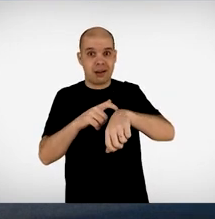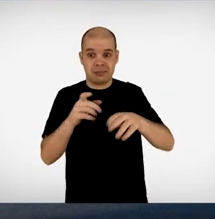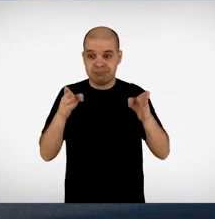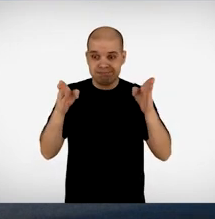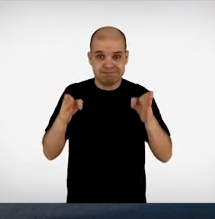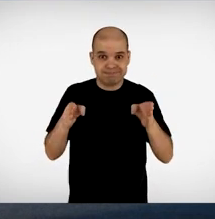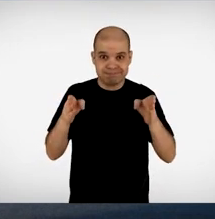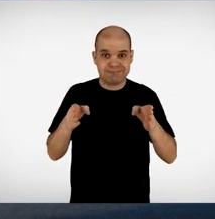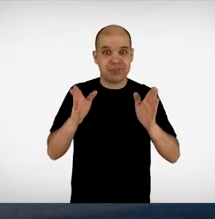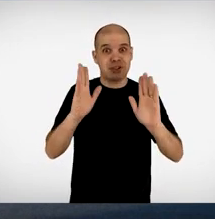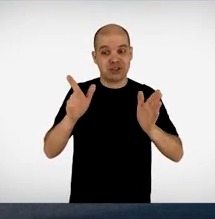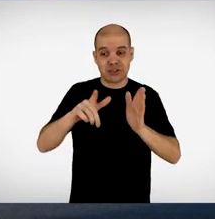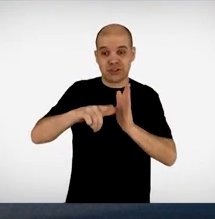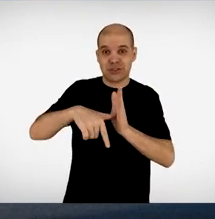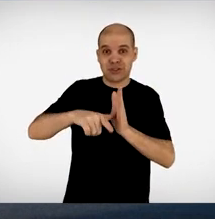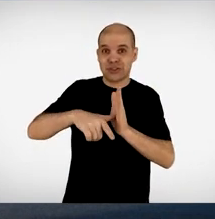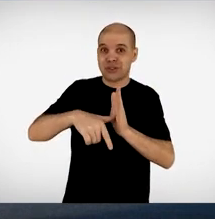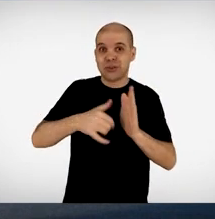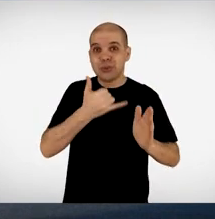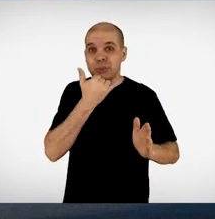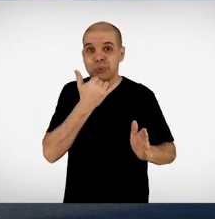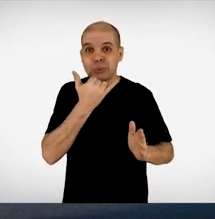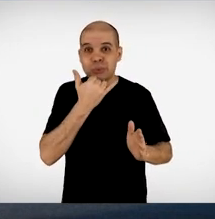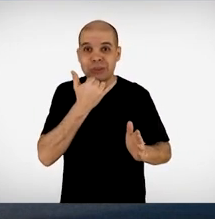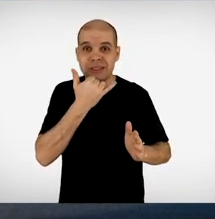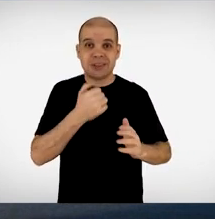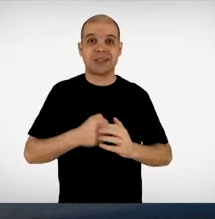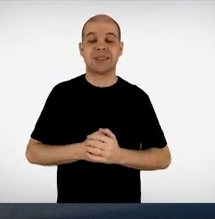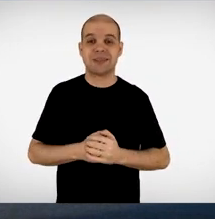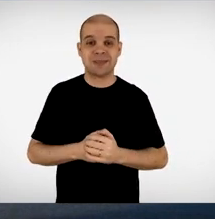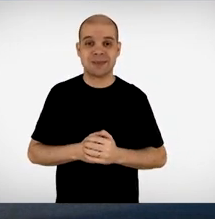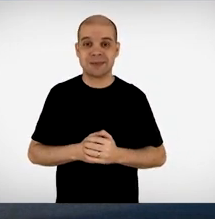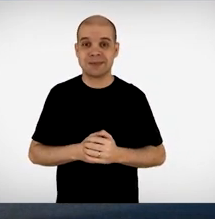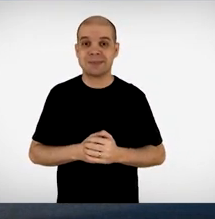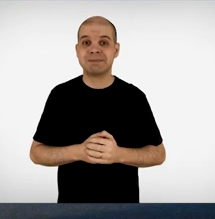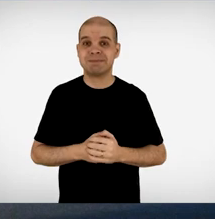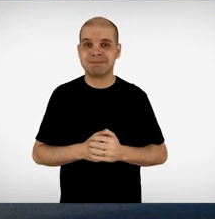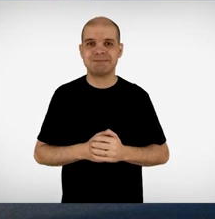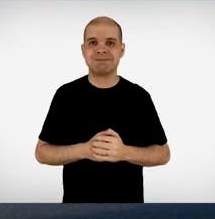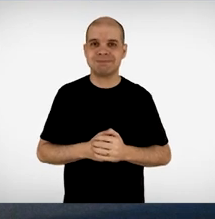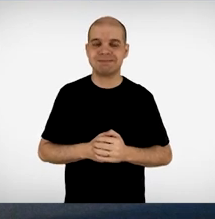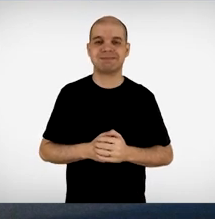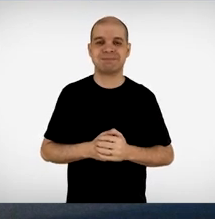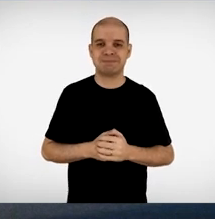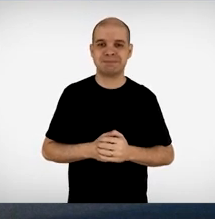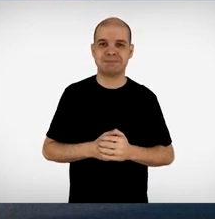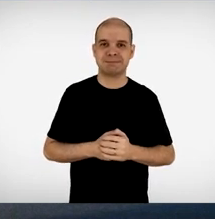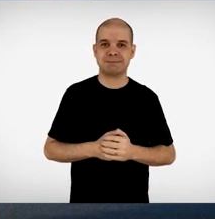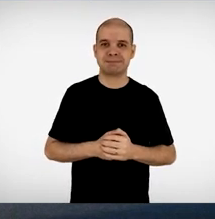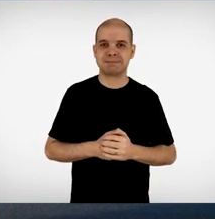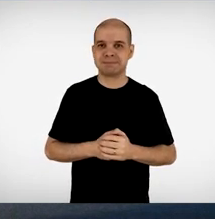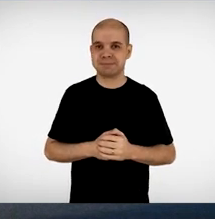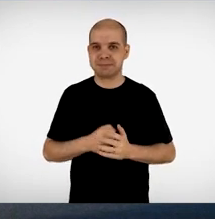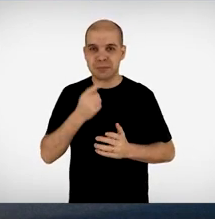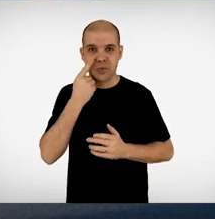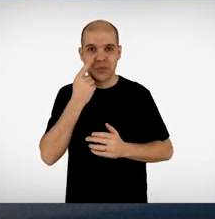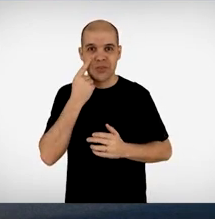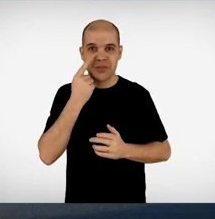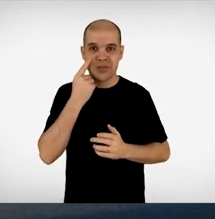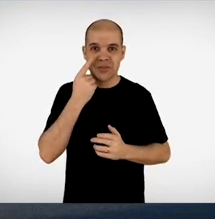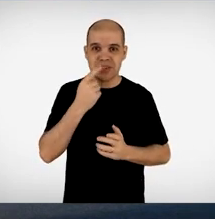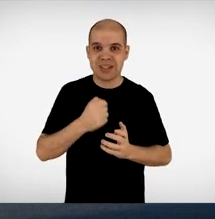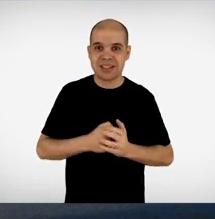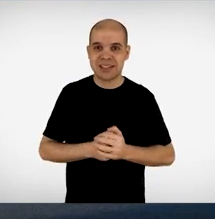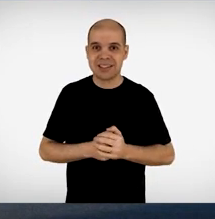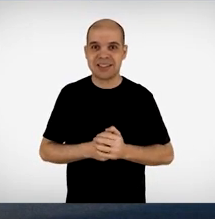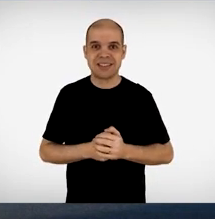tem um horário para terminar... Que nós já passamos, inclusive. Eu acho que a gente pode fazer ela na sequência e você tá. Tá